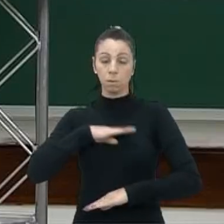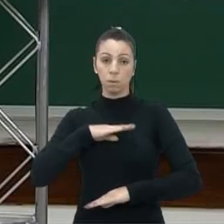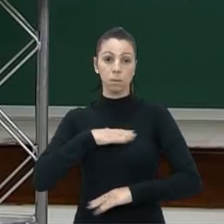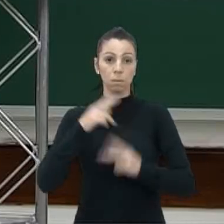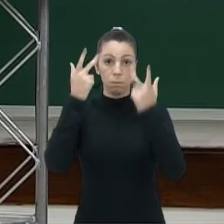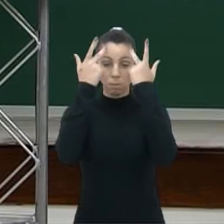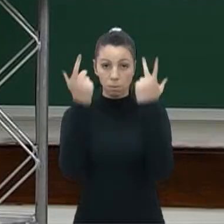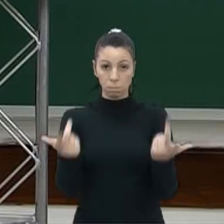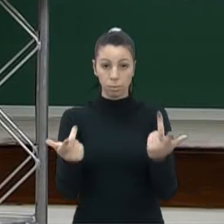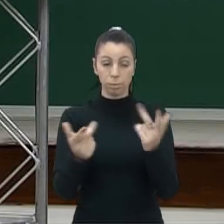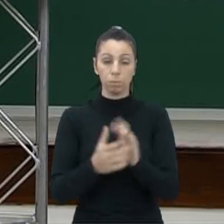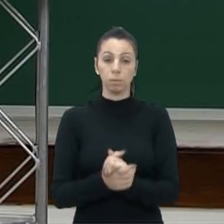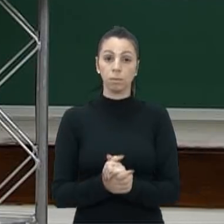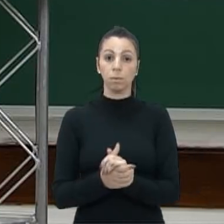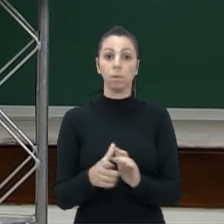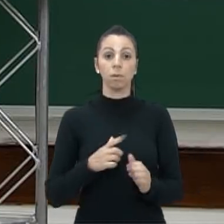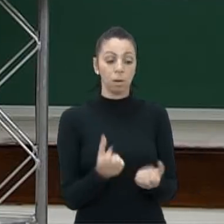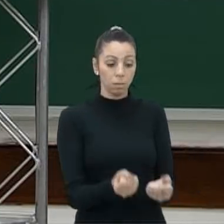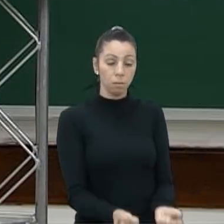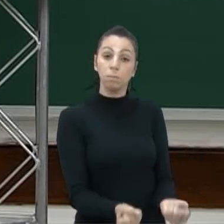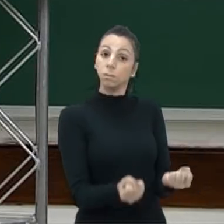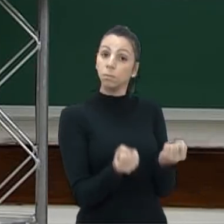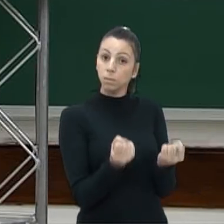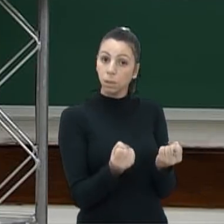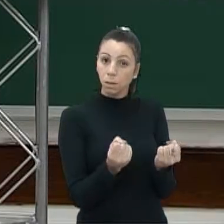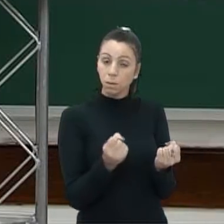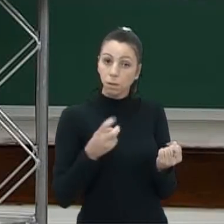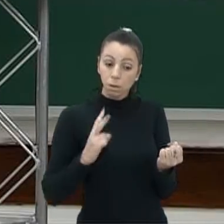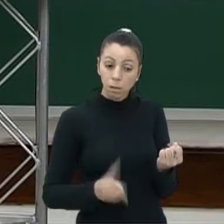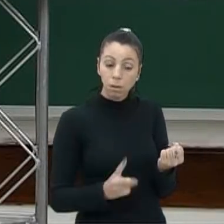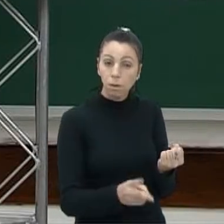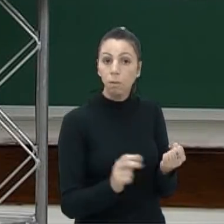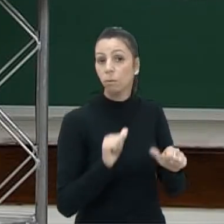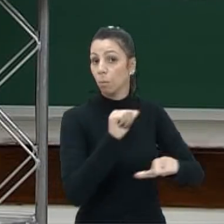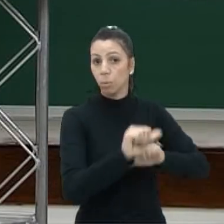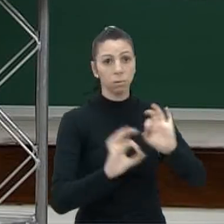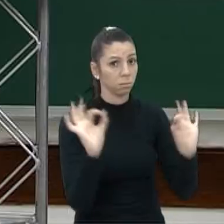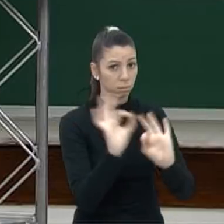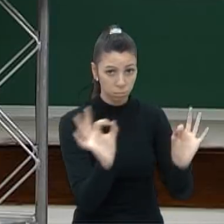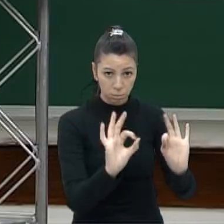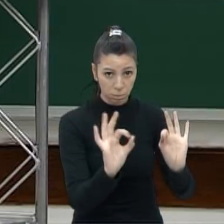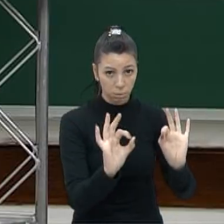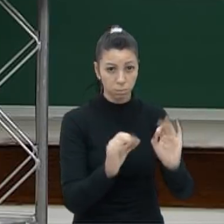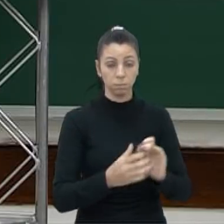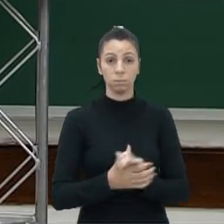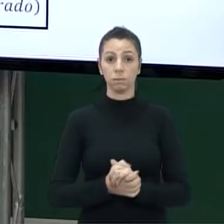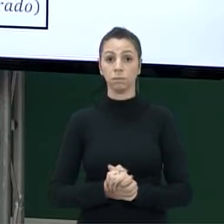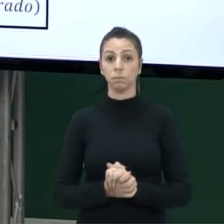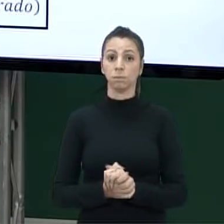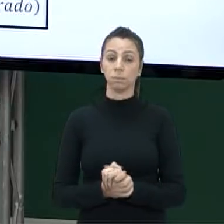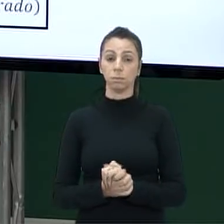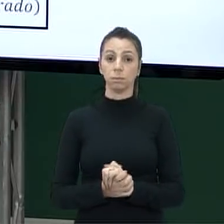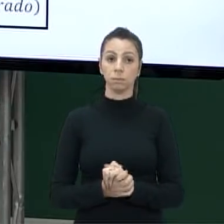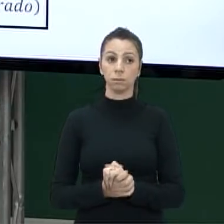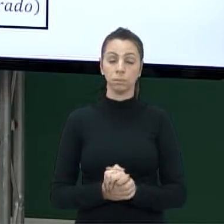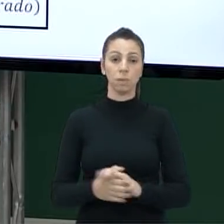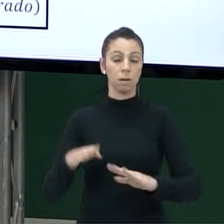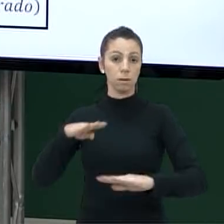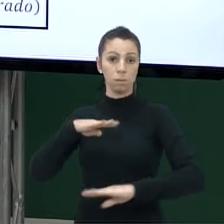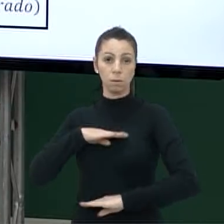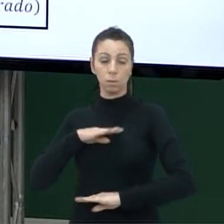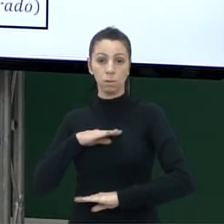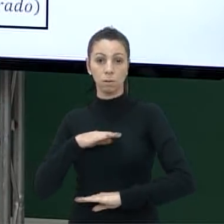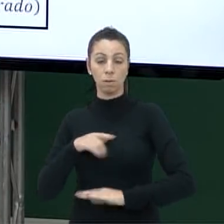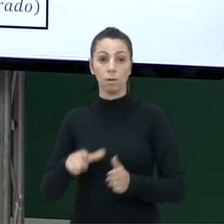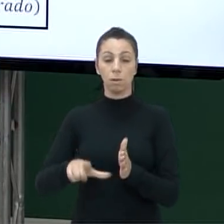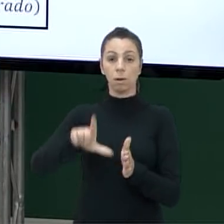que você tem lá uma massa constante, você não está mudando massa, nada disso. Aquela situação anterior que a gente